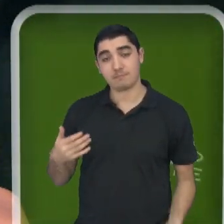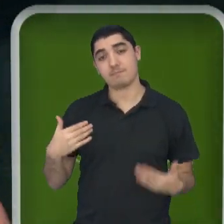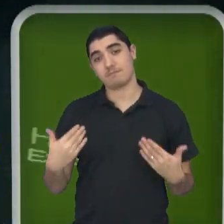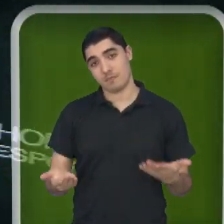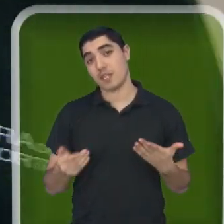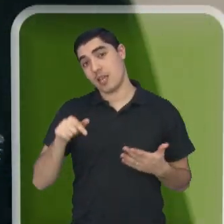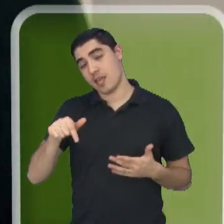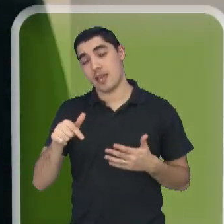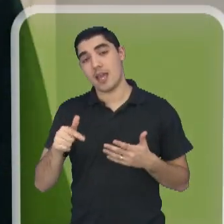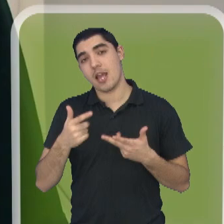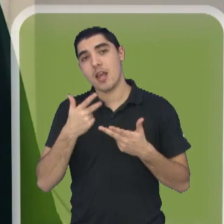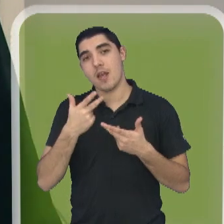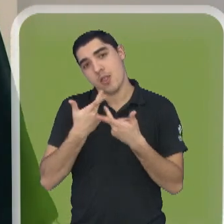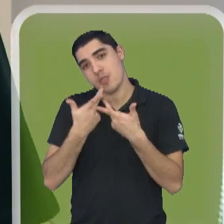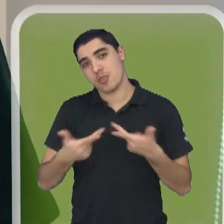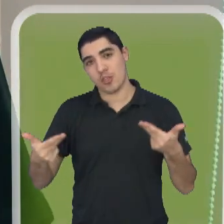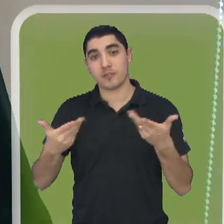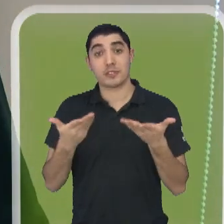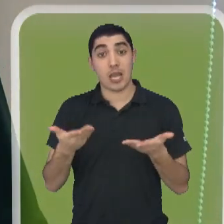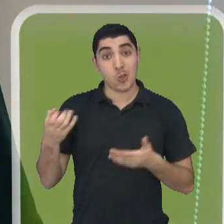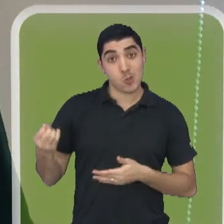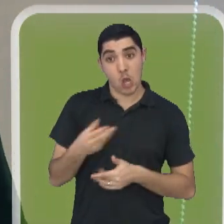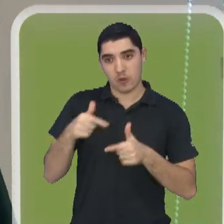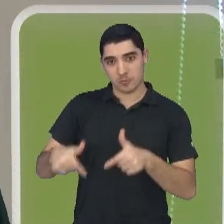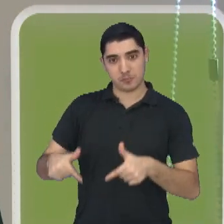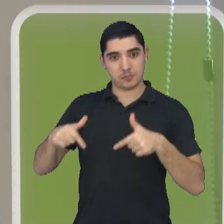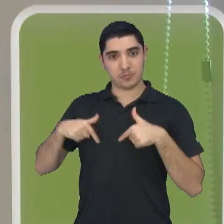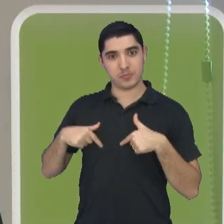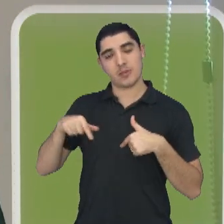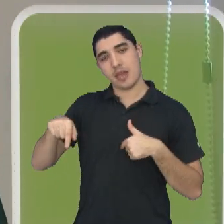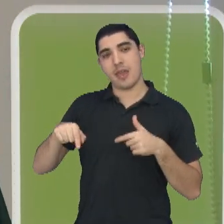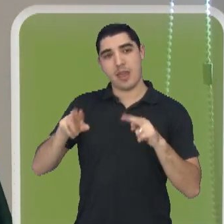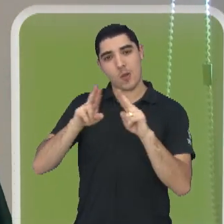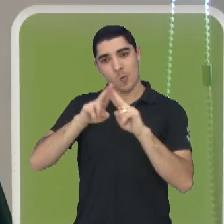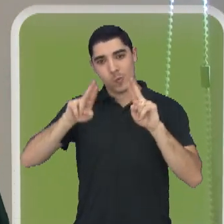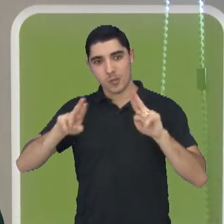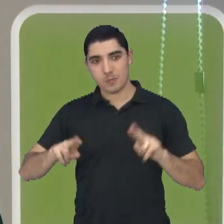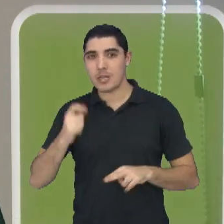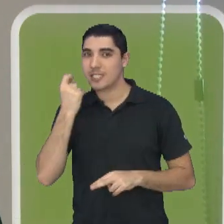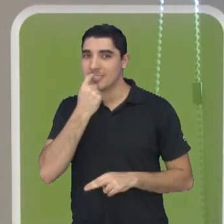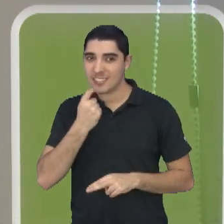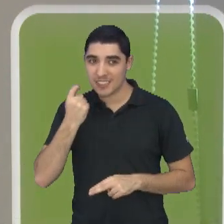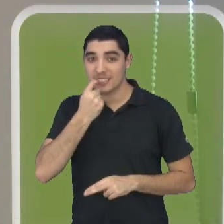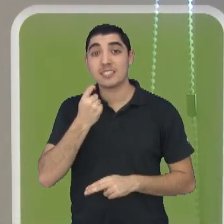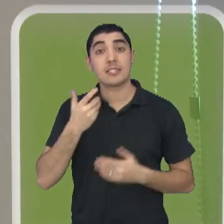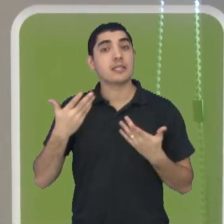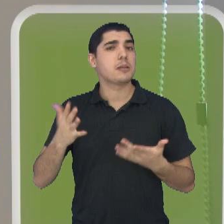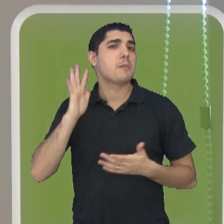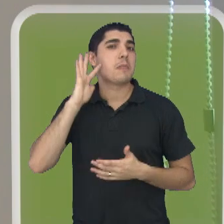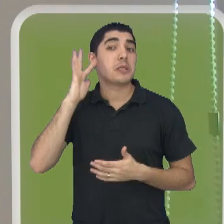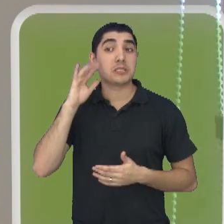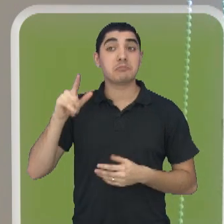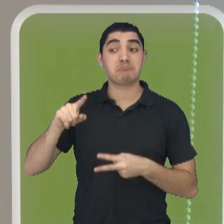As novidades aí vieram, então, o novo patrocinador, né, o Uniodonto, e quem sabe aí os novos dois